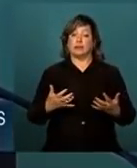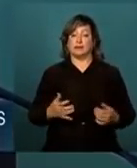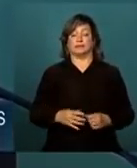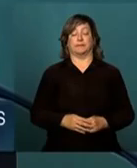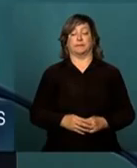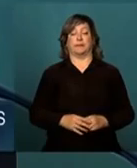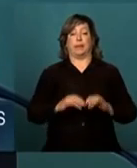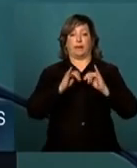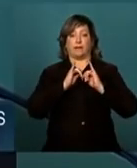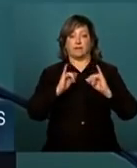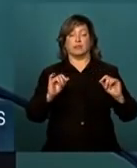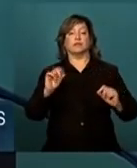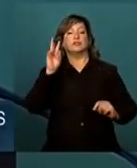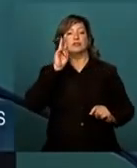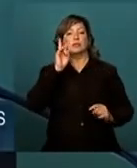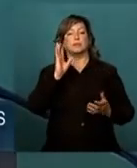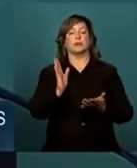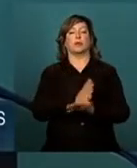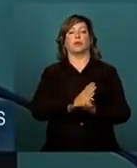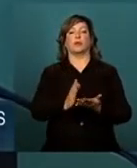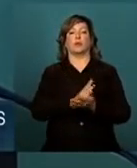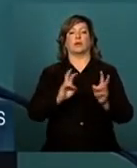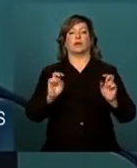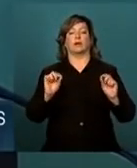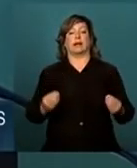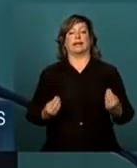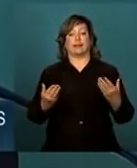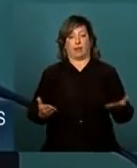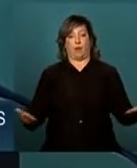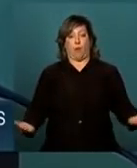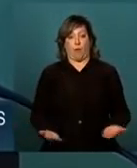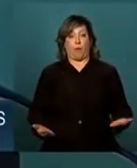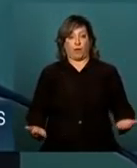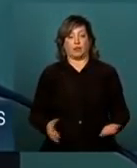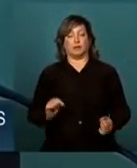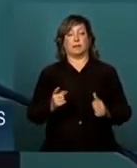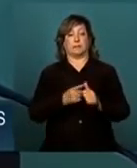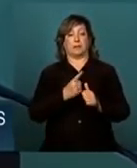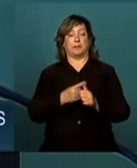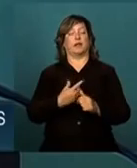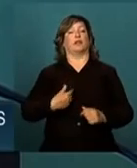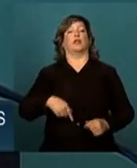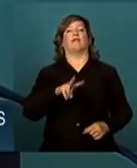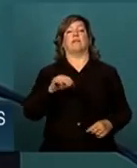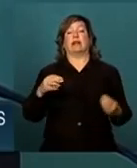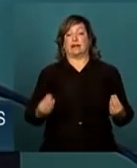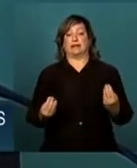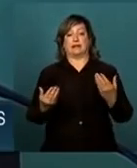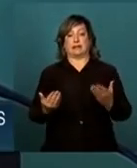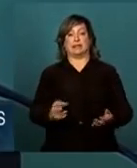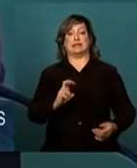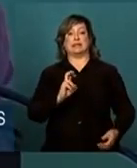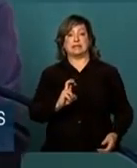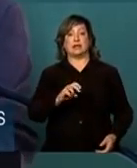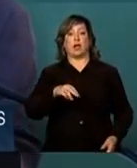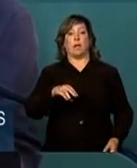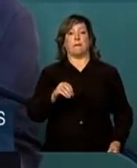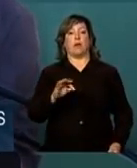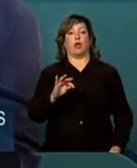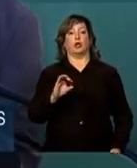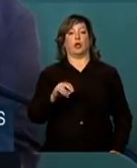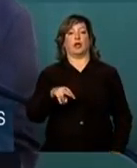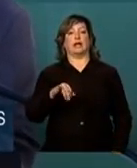chamar a atenção de algumas questões relativas à entrega de hoje. Em primeiro lugar, nós vamos entregar 5